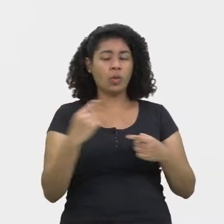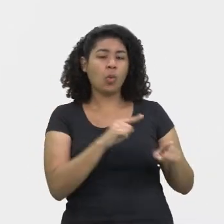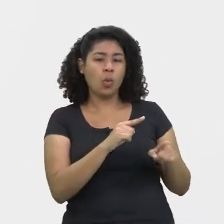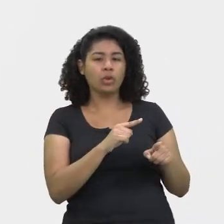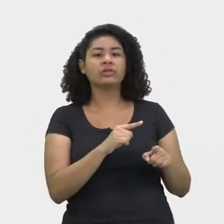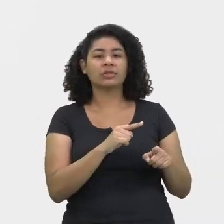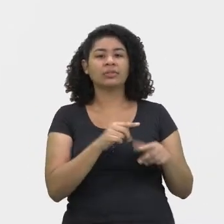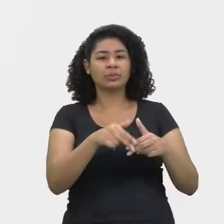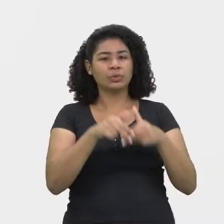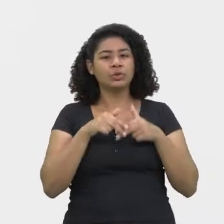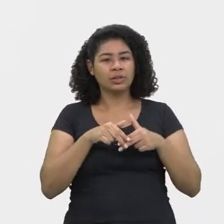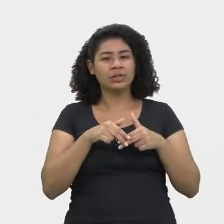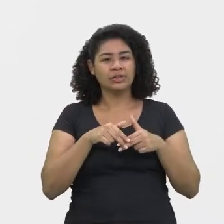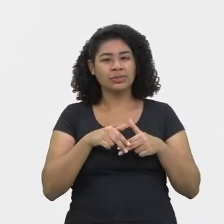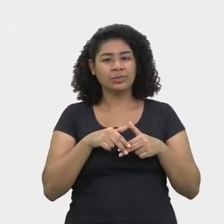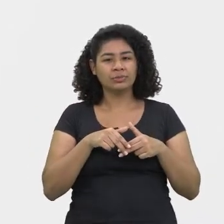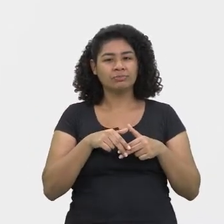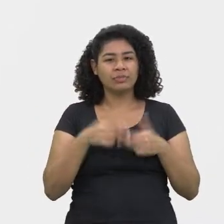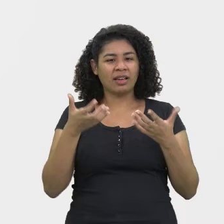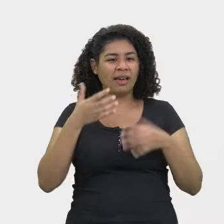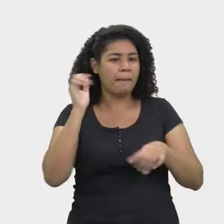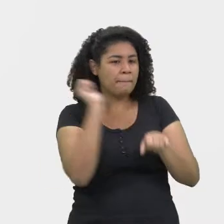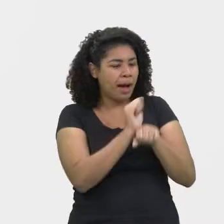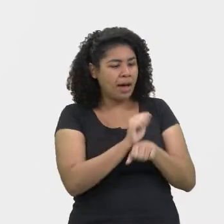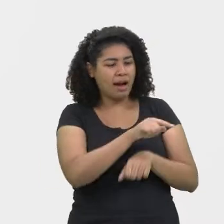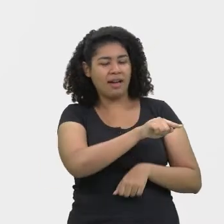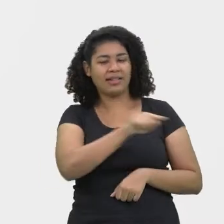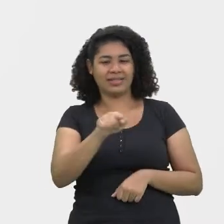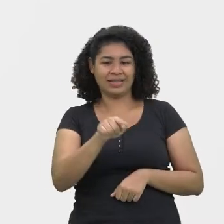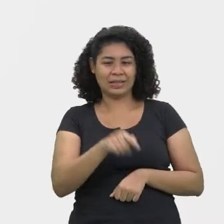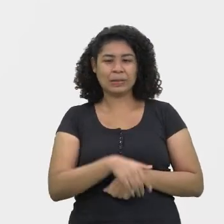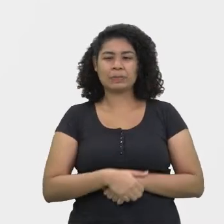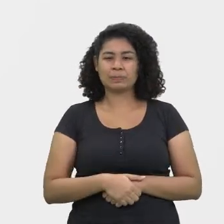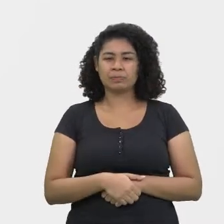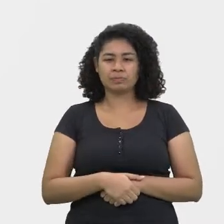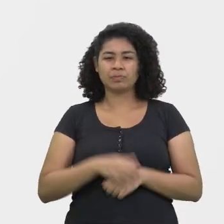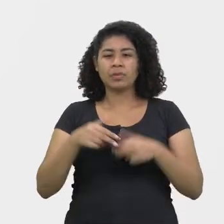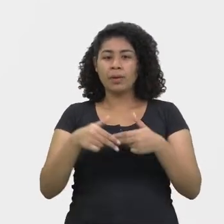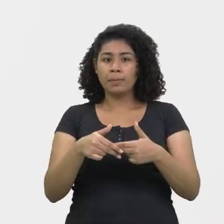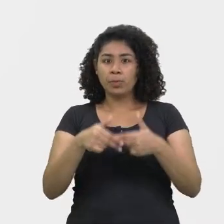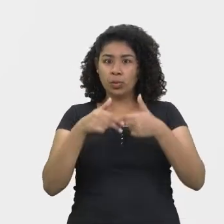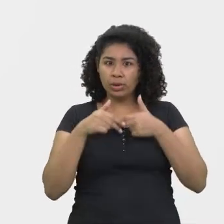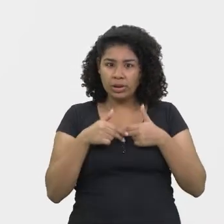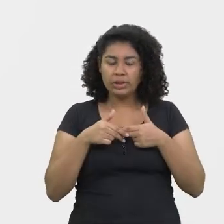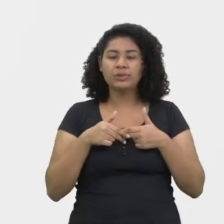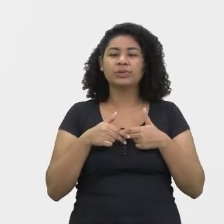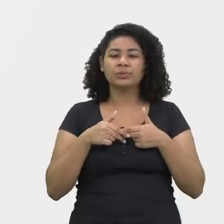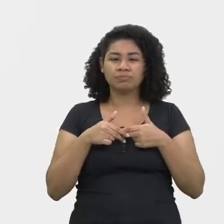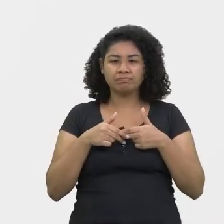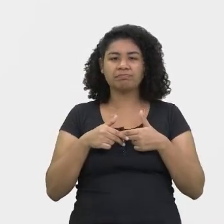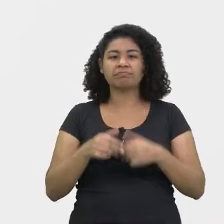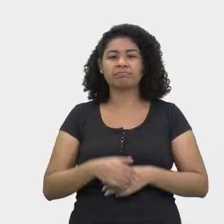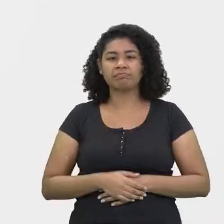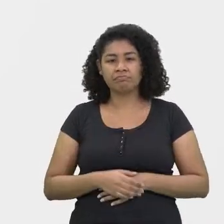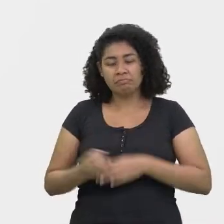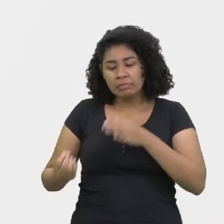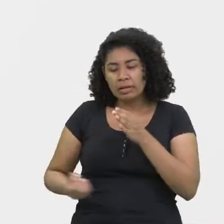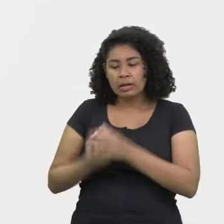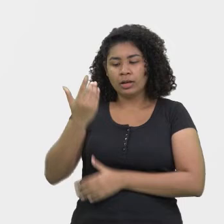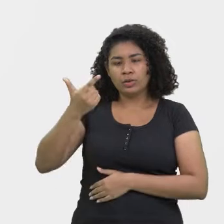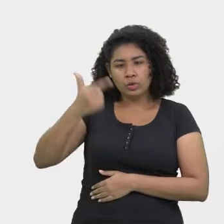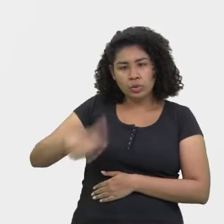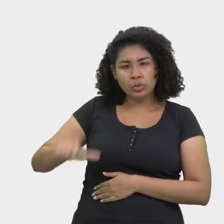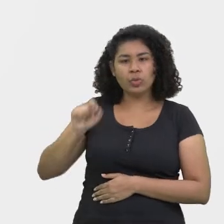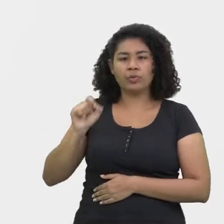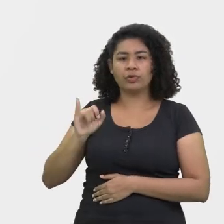reforma protestante. Nesse contexto de reação, foi reativada a Inquisição,